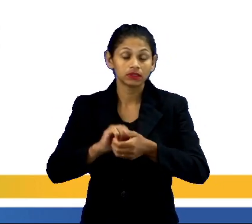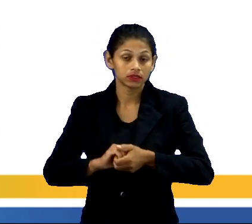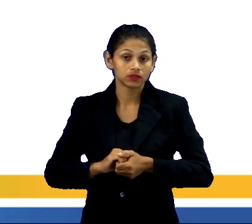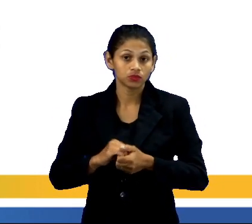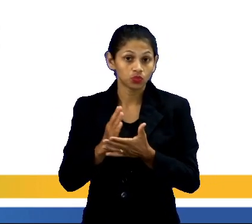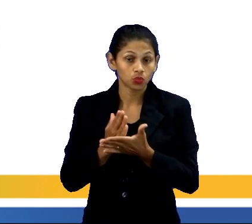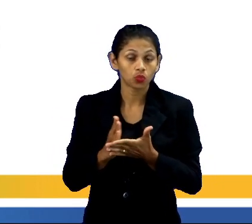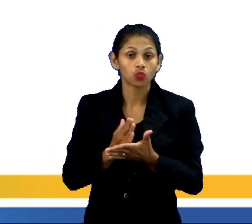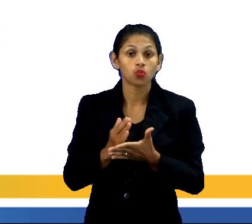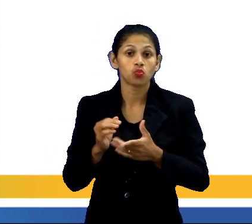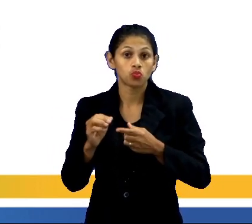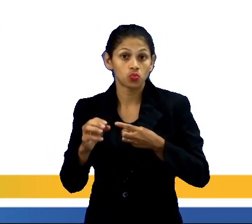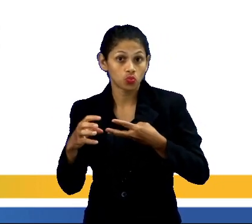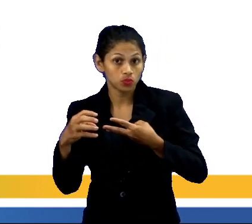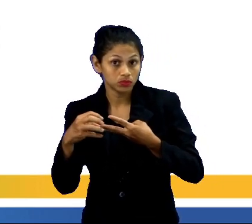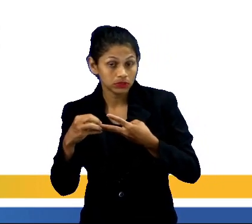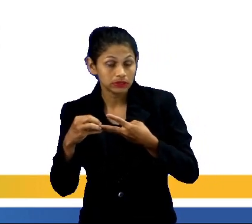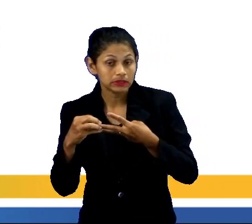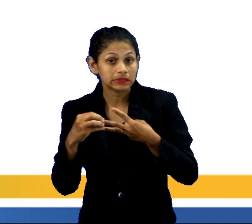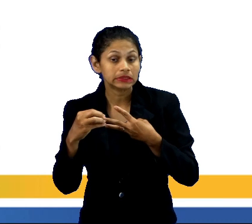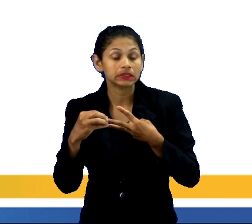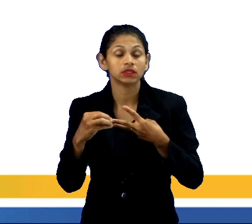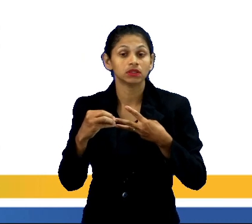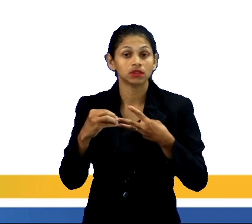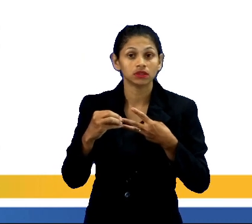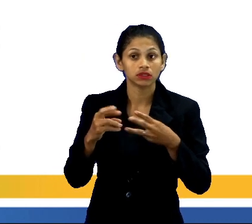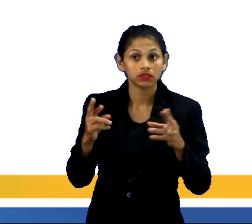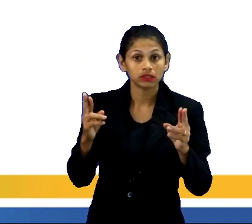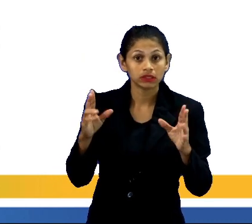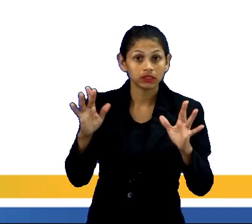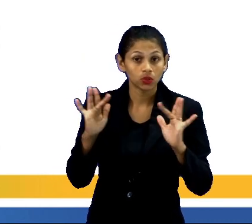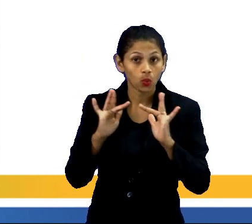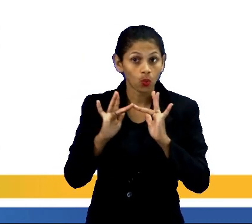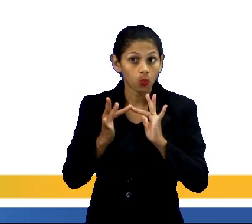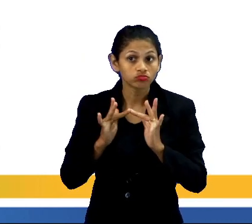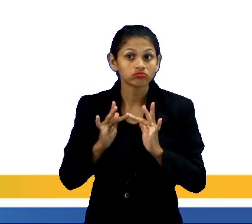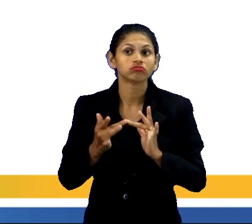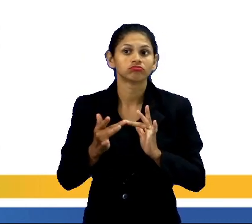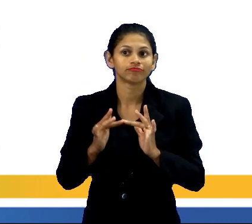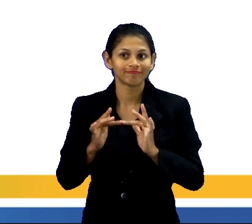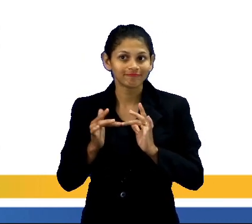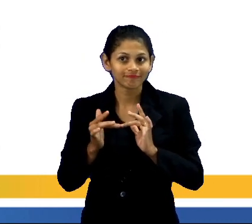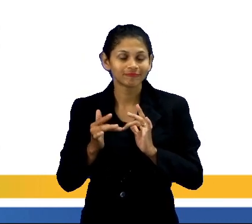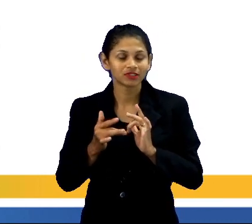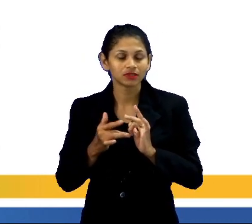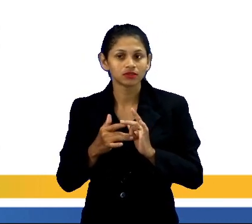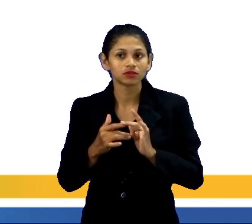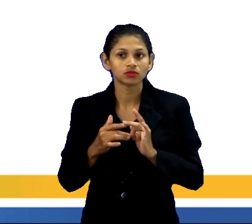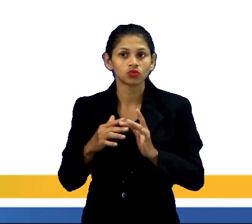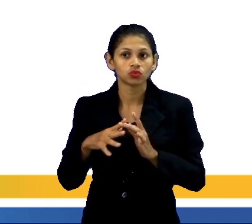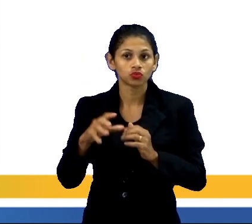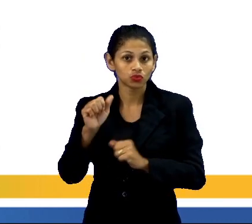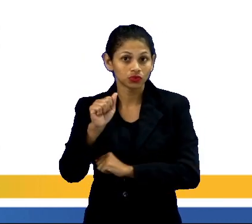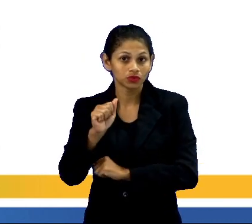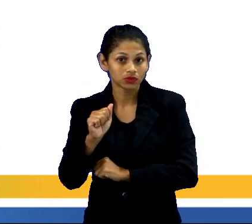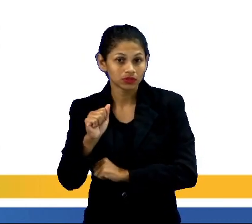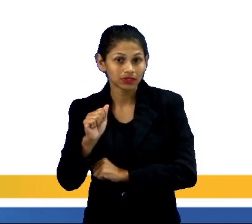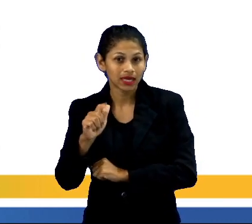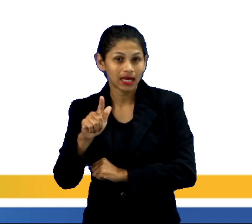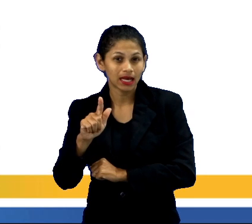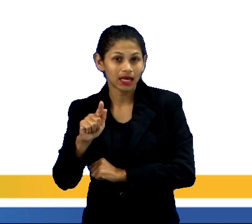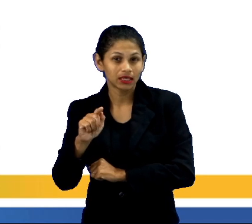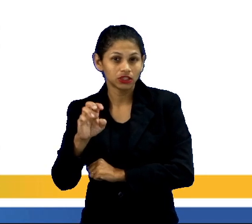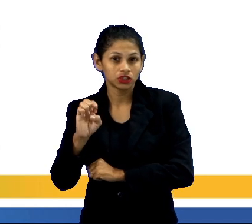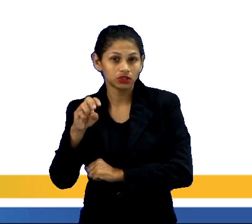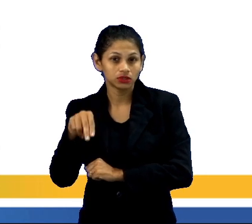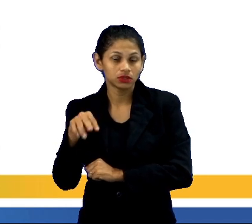cancerígenos, que depois a gente vai falar quem eles são. E vai ocorrer o quê? A gente vai ocorrer uma mutação genética ali no DNA.